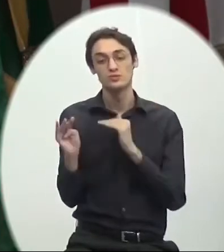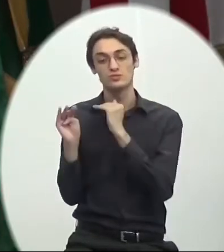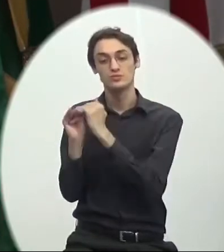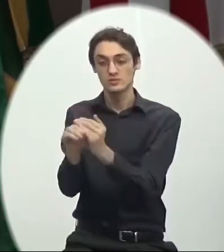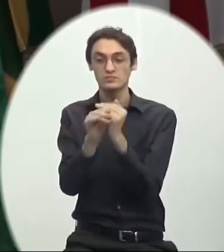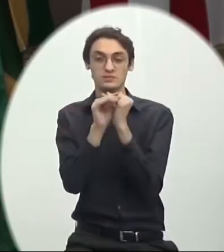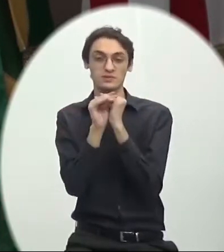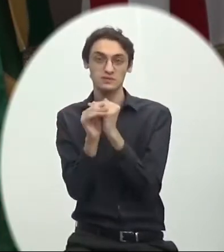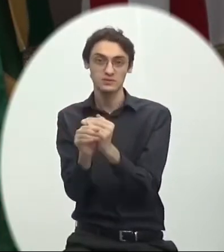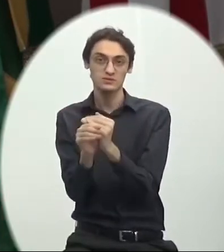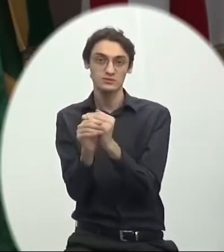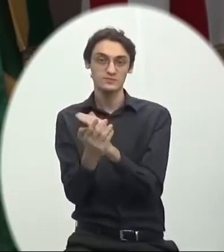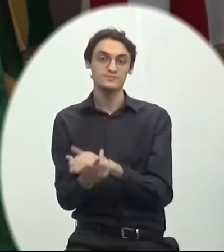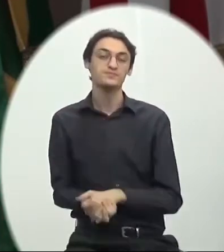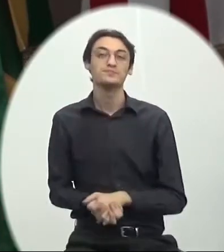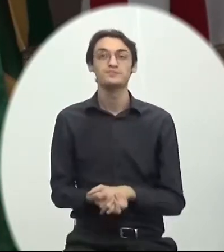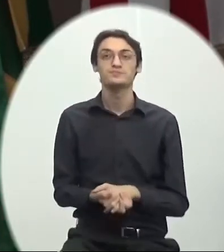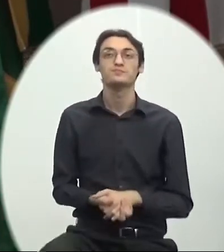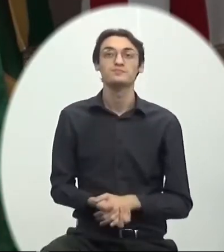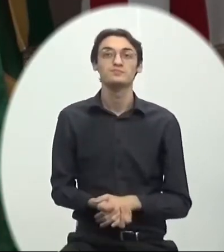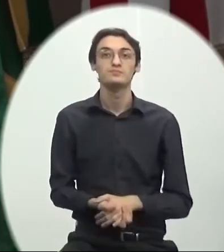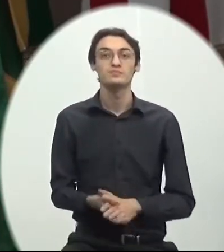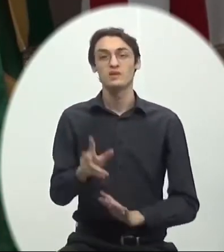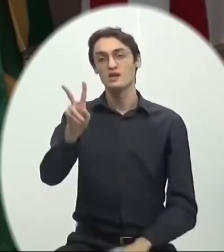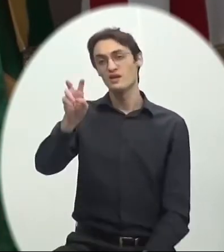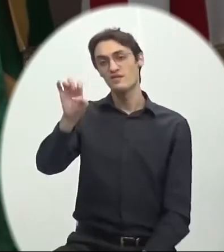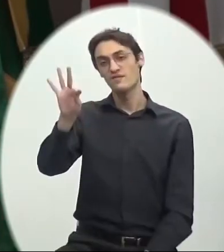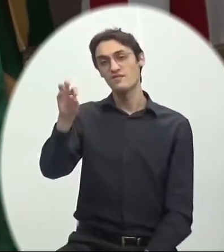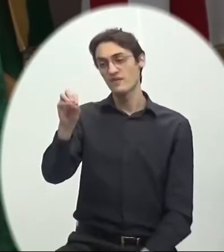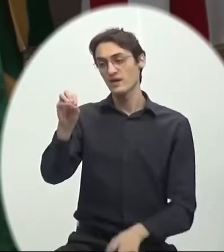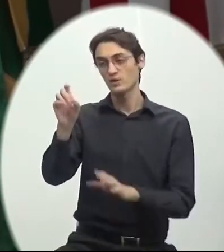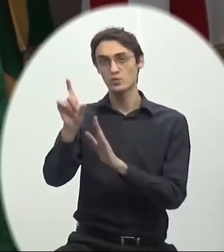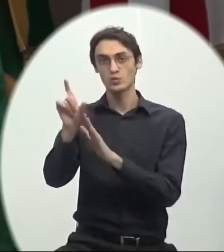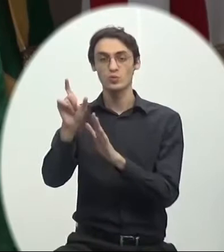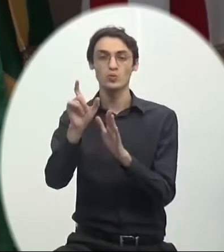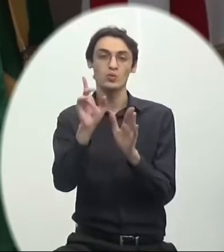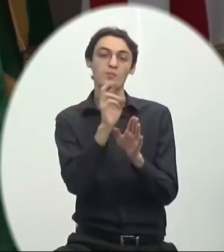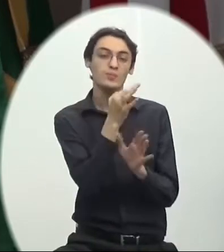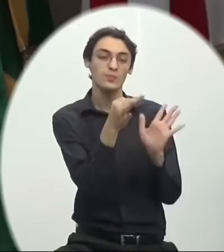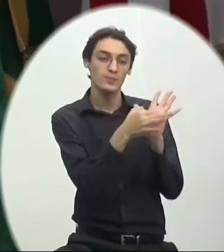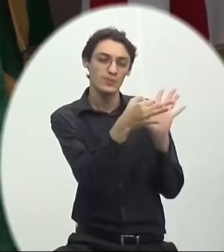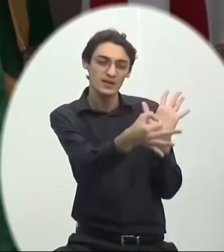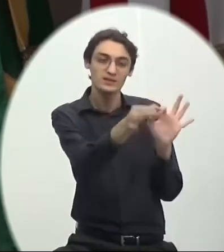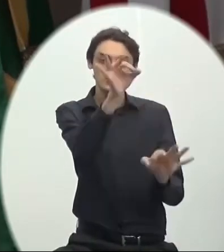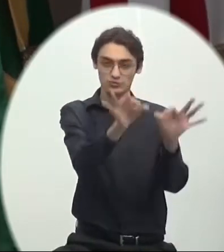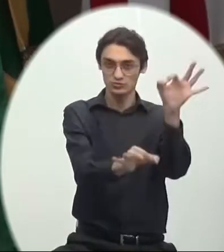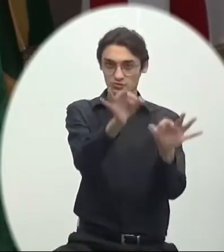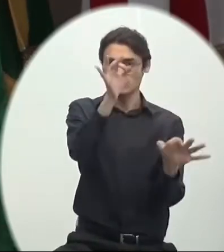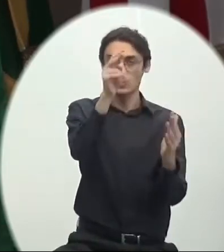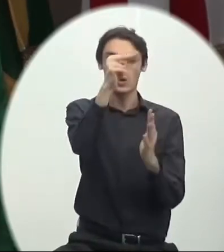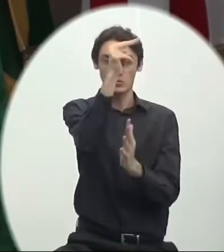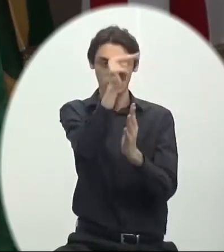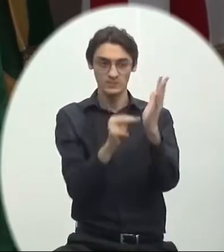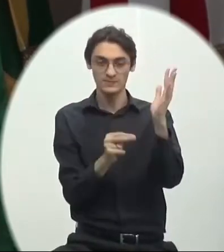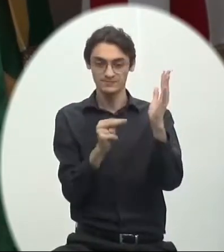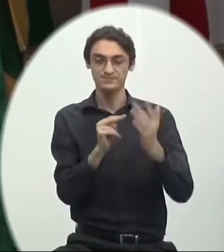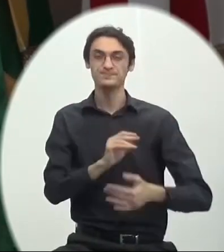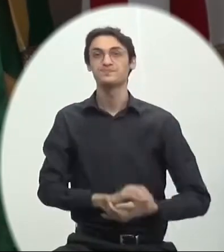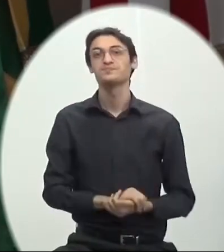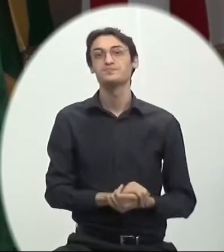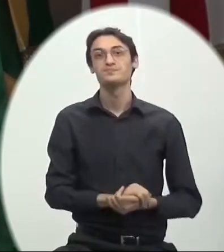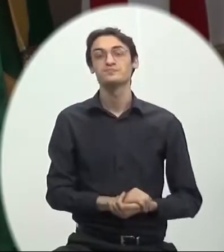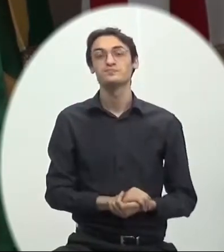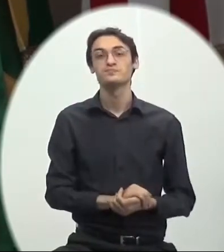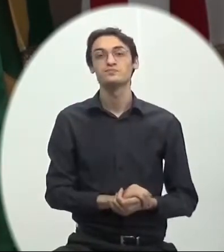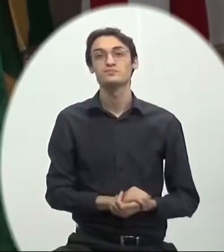unanimidade. Bom, eu li o veto, eu li o parecer jurídico. E, na verdade, o senhor